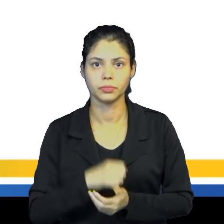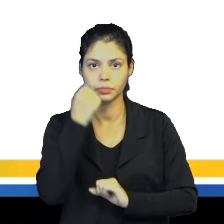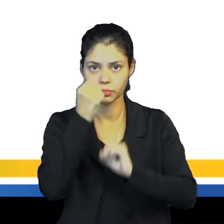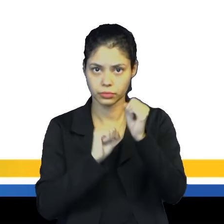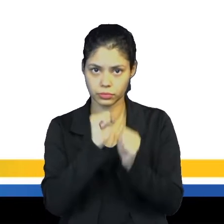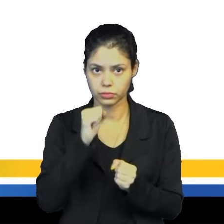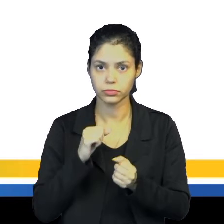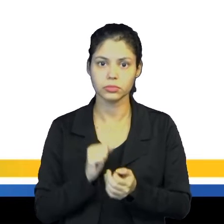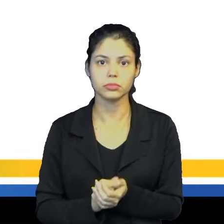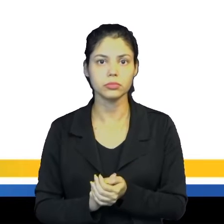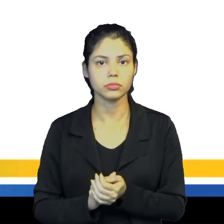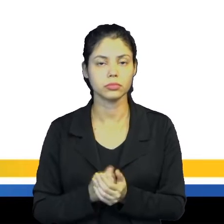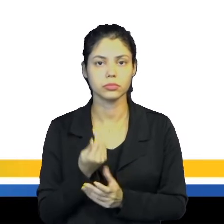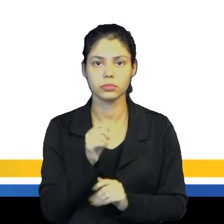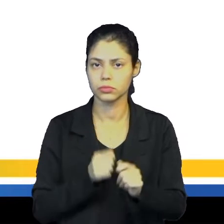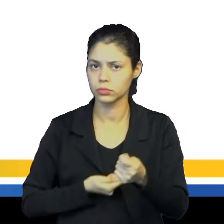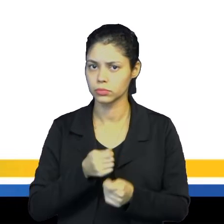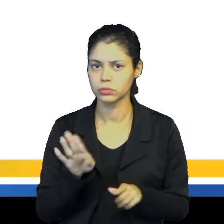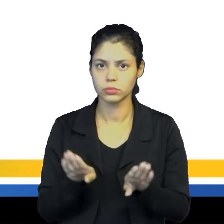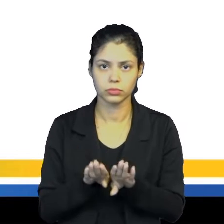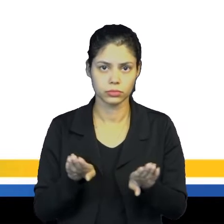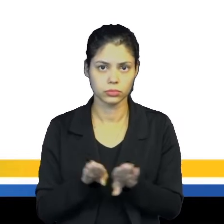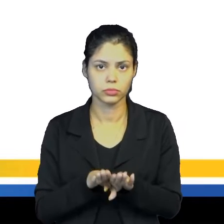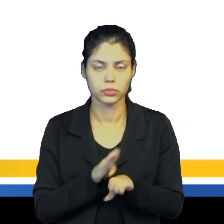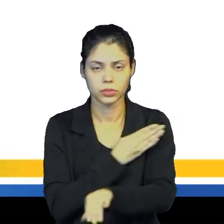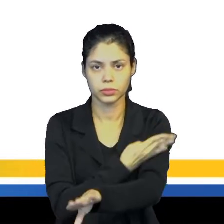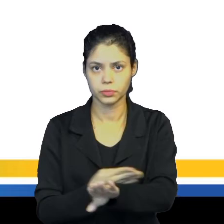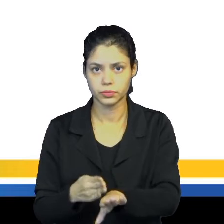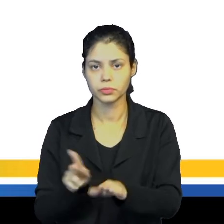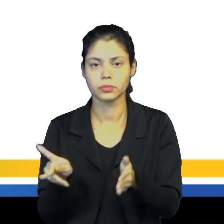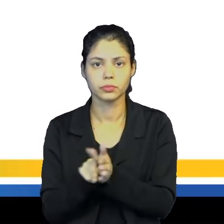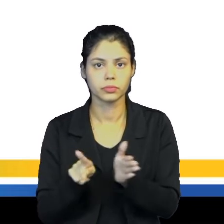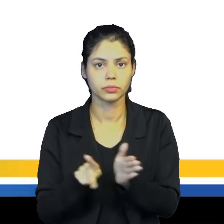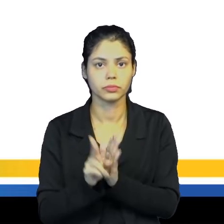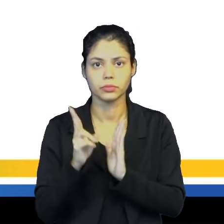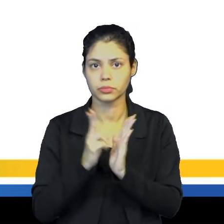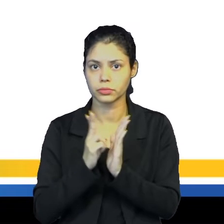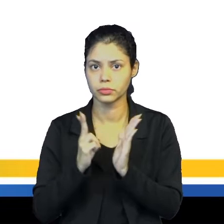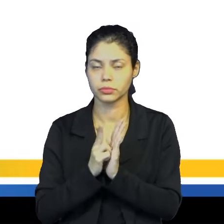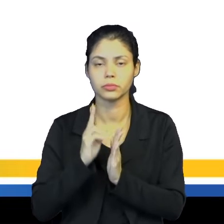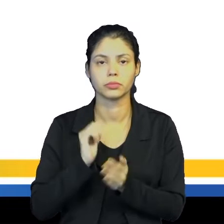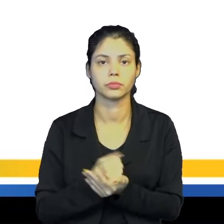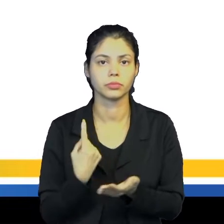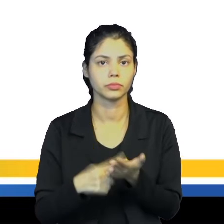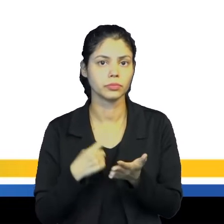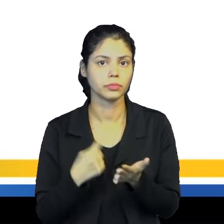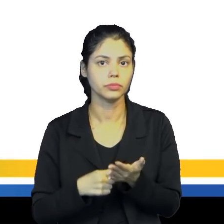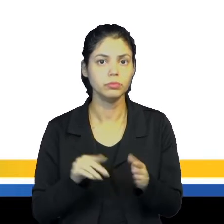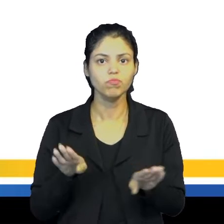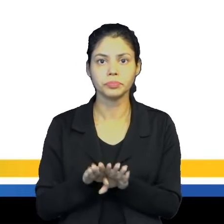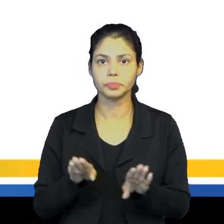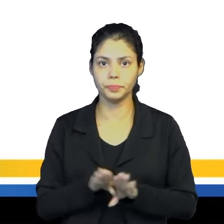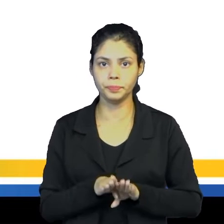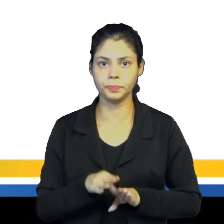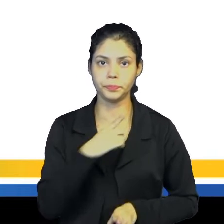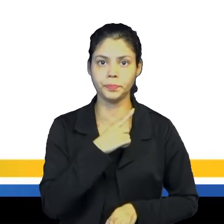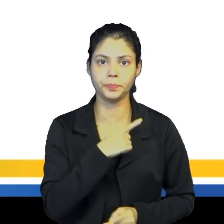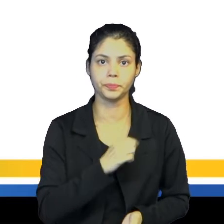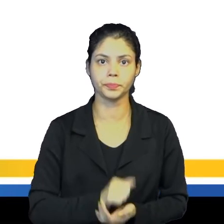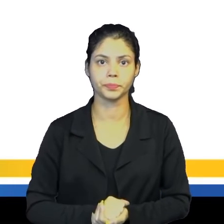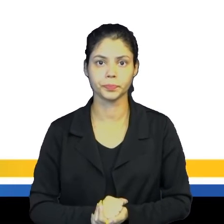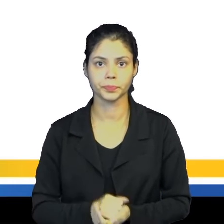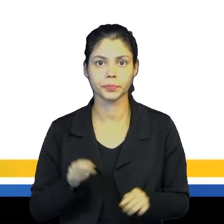industrial. A manutenção da estrutura colonial, onde os brancos eram a elite e os índios, mestiços, eram considerados inferiores, ela